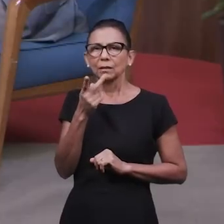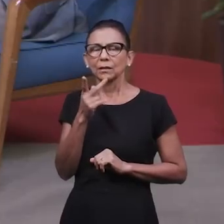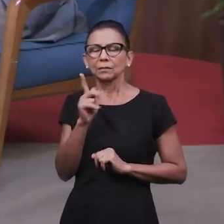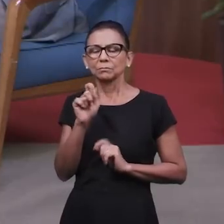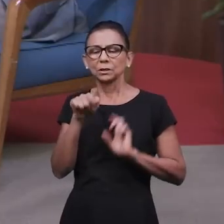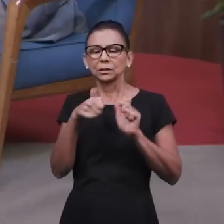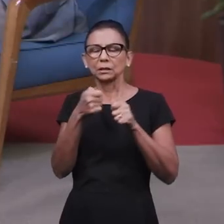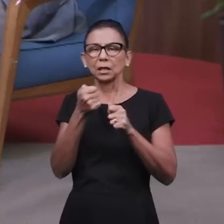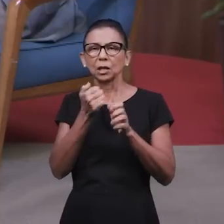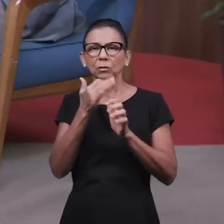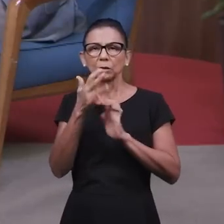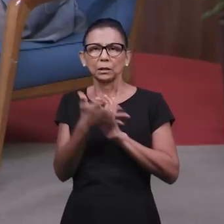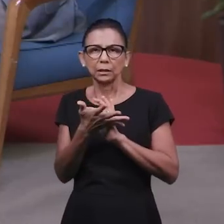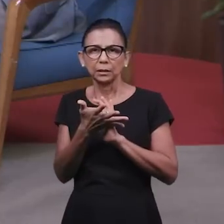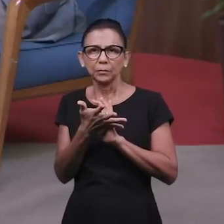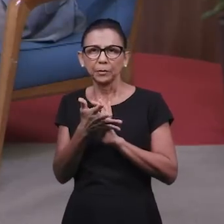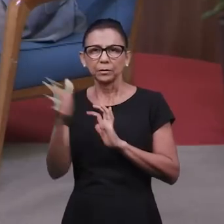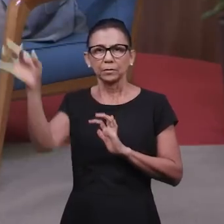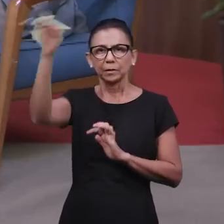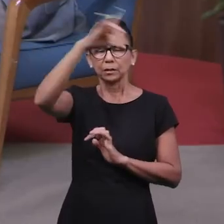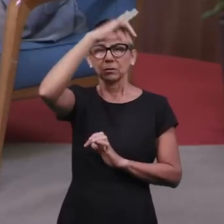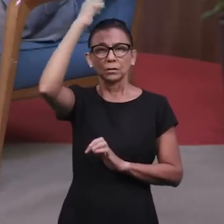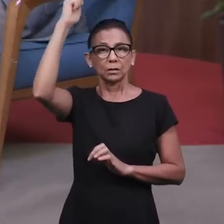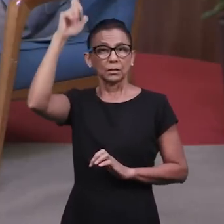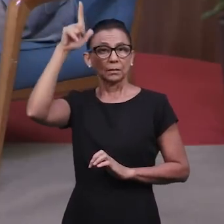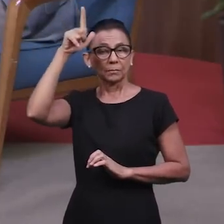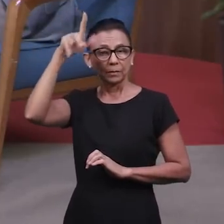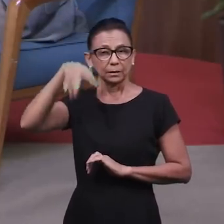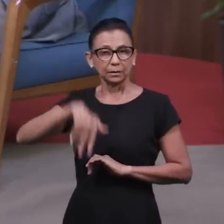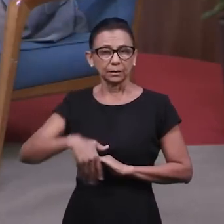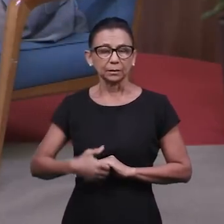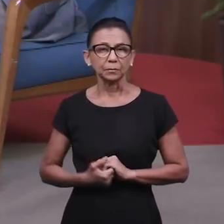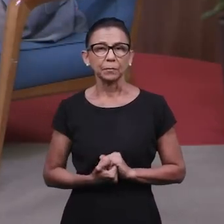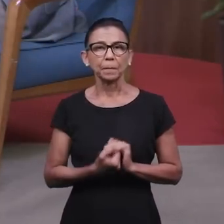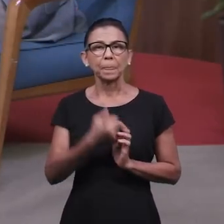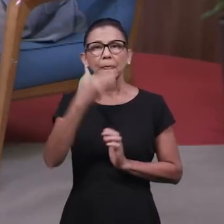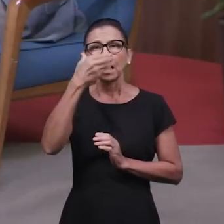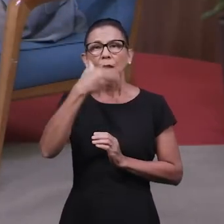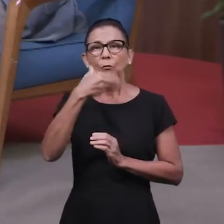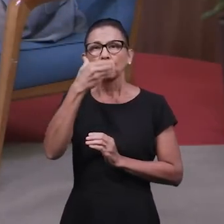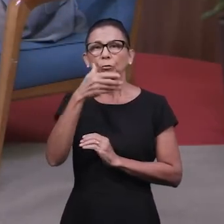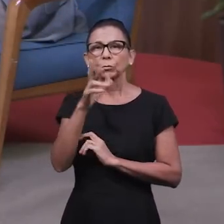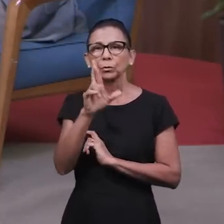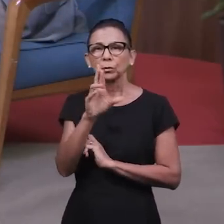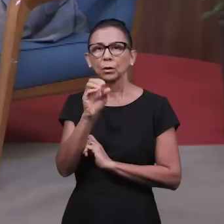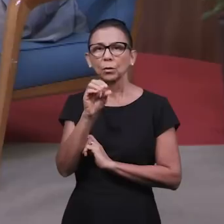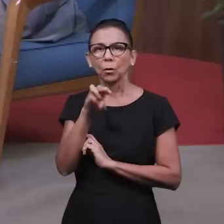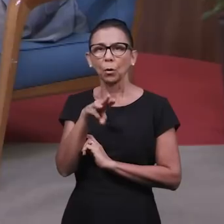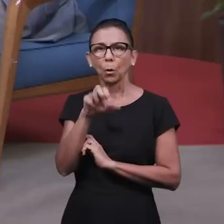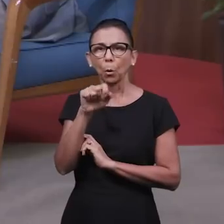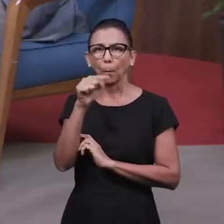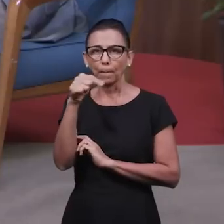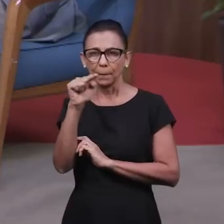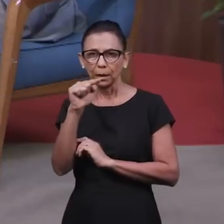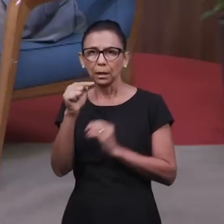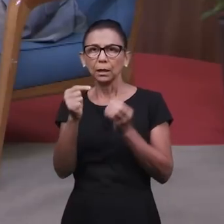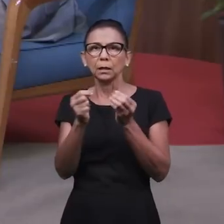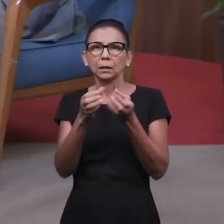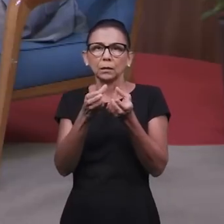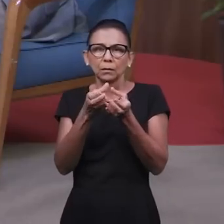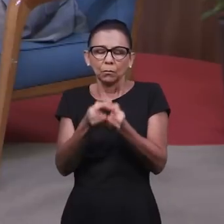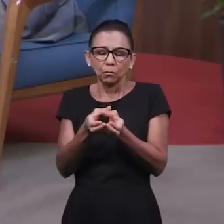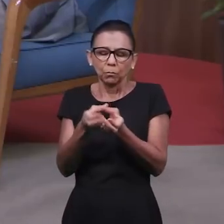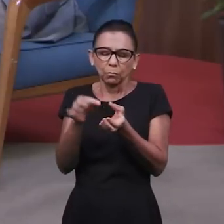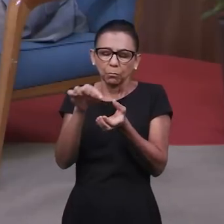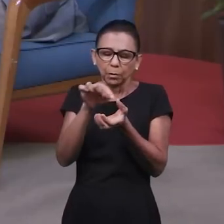sua fronte, o seu testemunho, a romã, quando ela se abre, ela mostra a beleza, né? Os